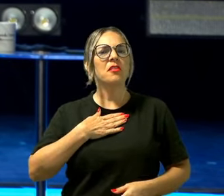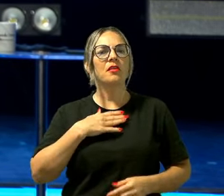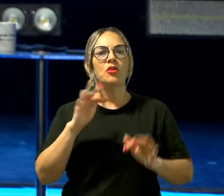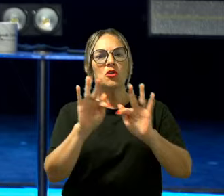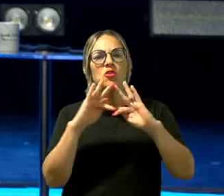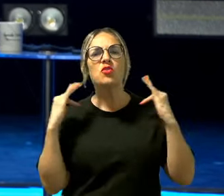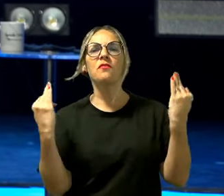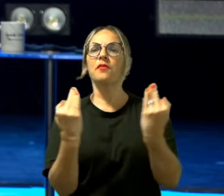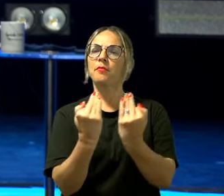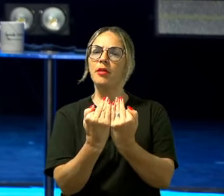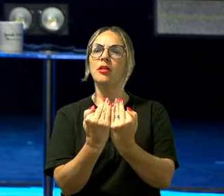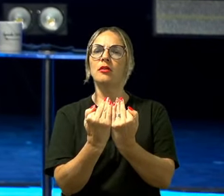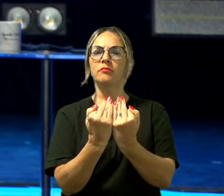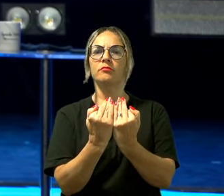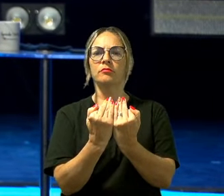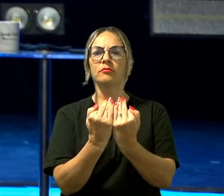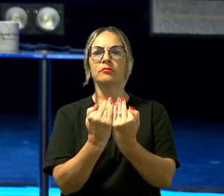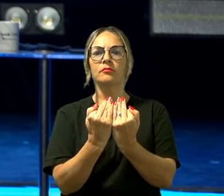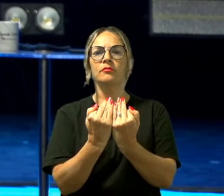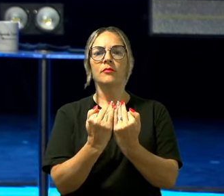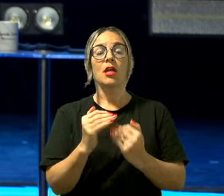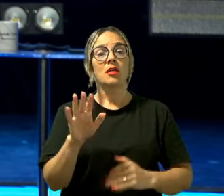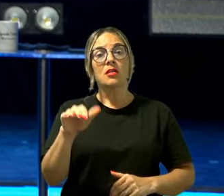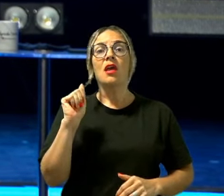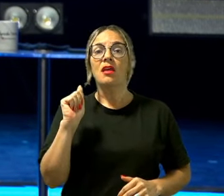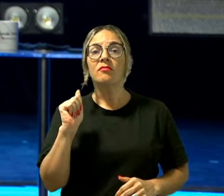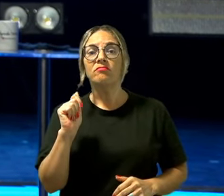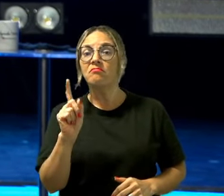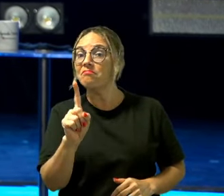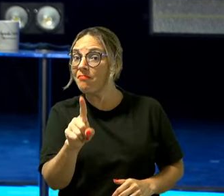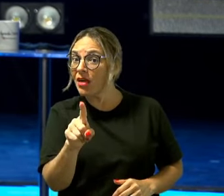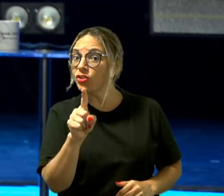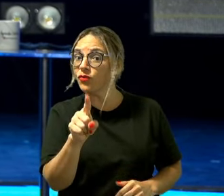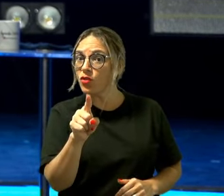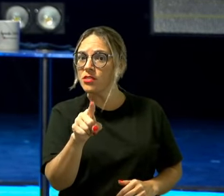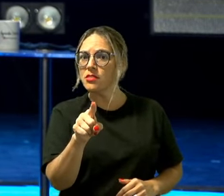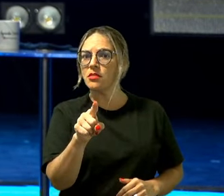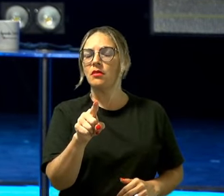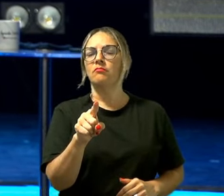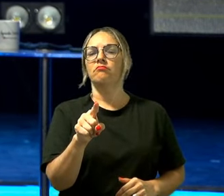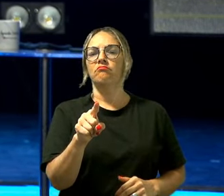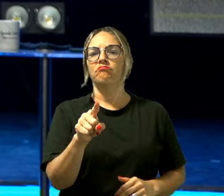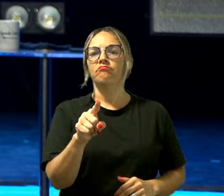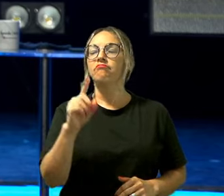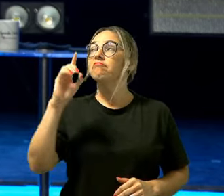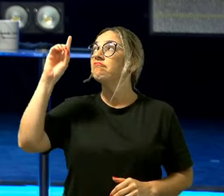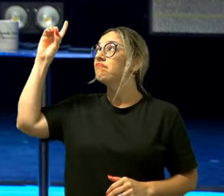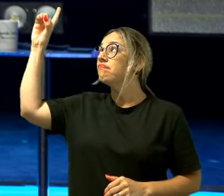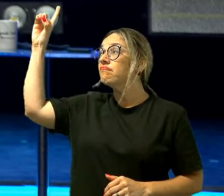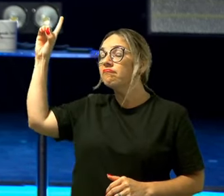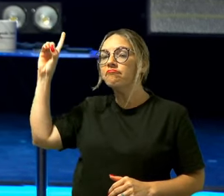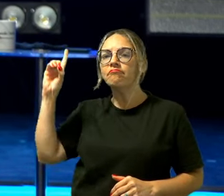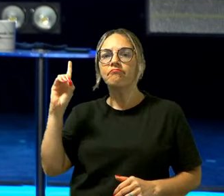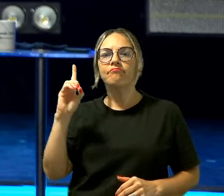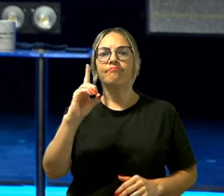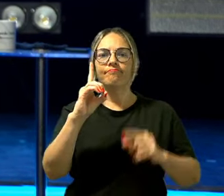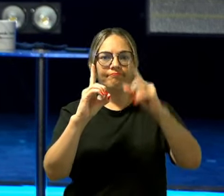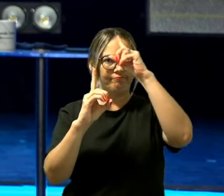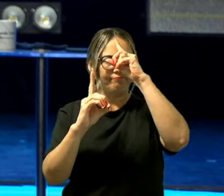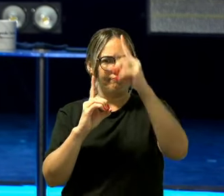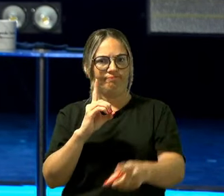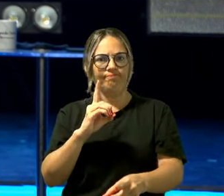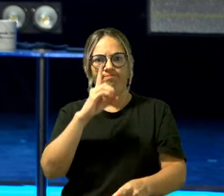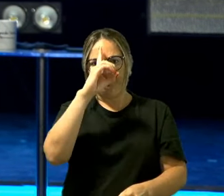família, contra o seu chamado, contra as suas emoções, mas Deus está mandando dizer para você: ei,